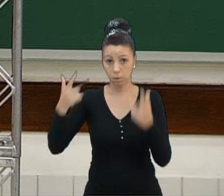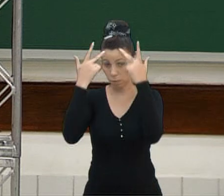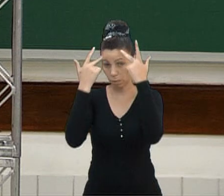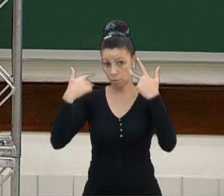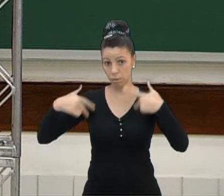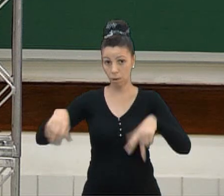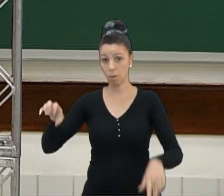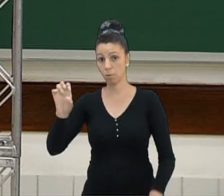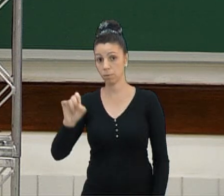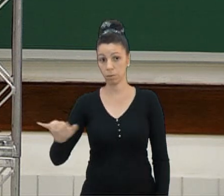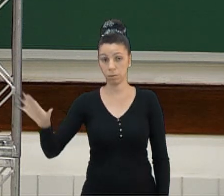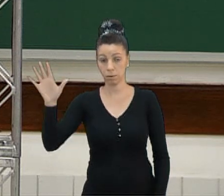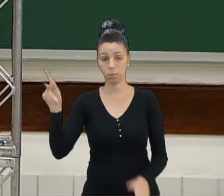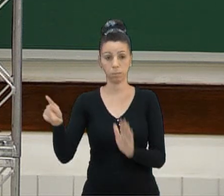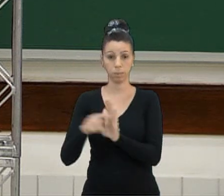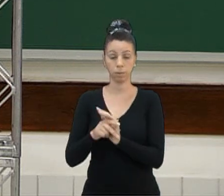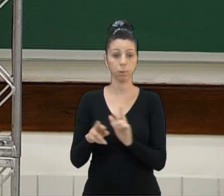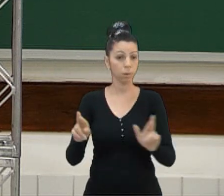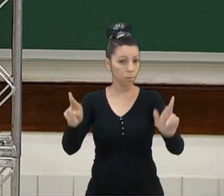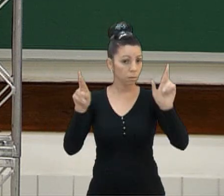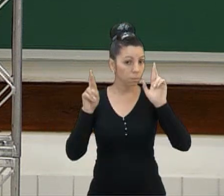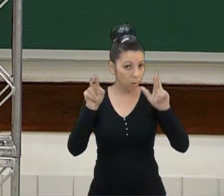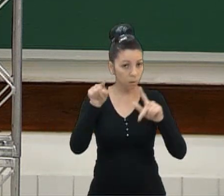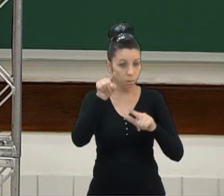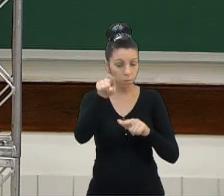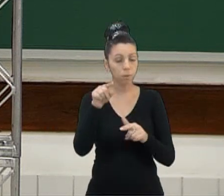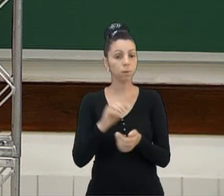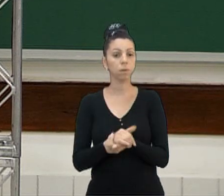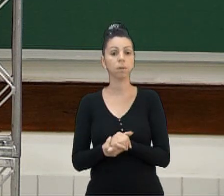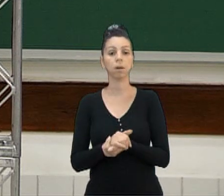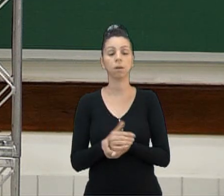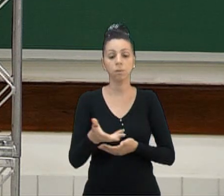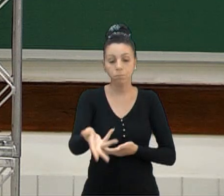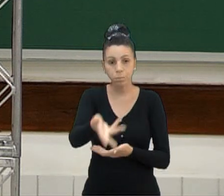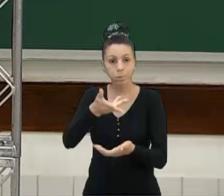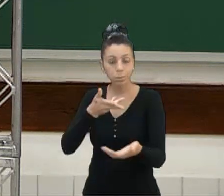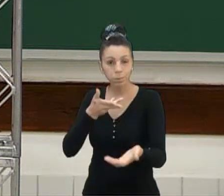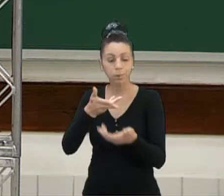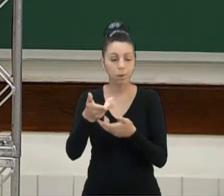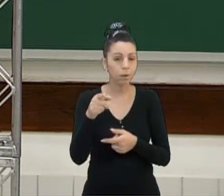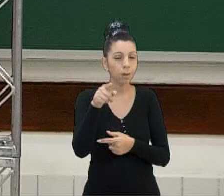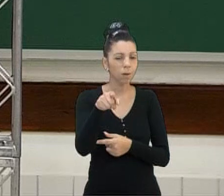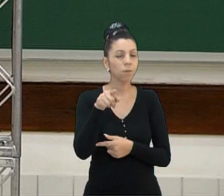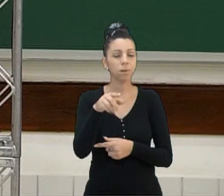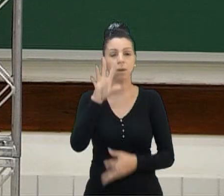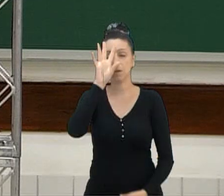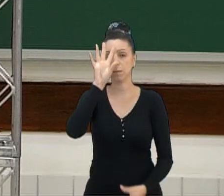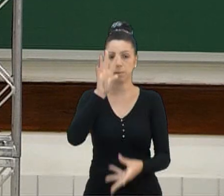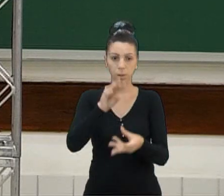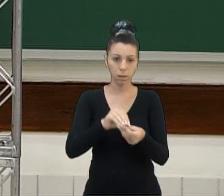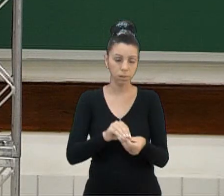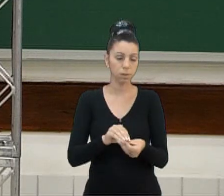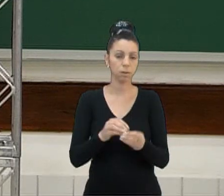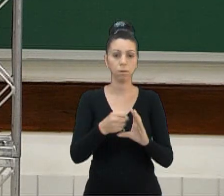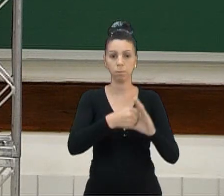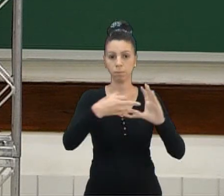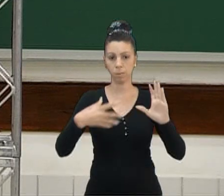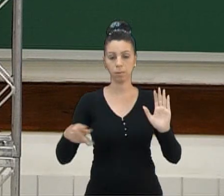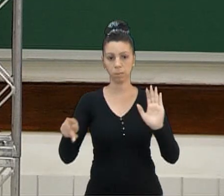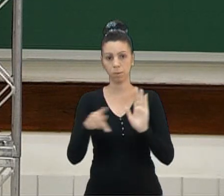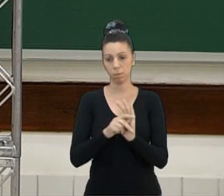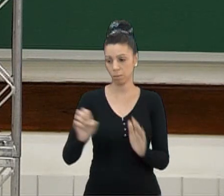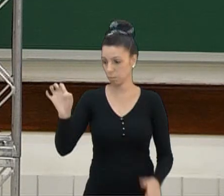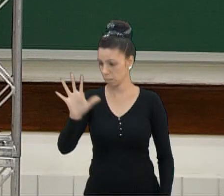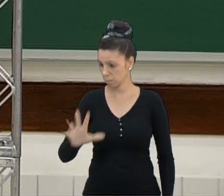continente, certo? Espero ter contribuído com vocês na aula de hoje, que vocês tenham entendido um pouco mais sobre essas características naturais